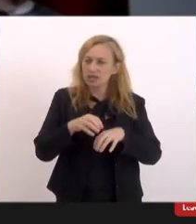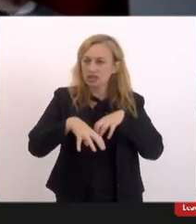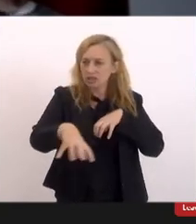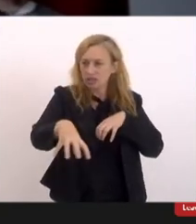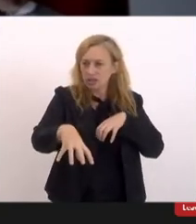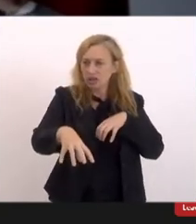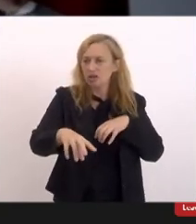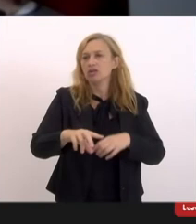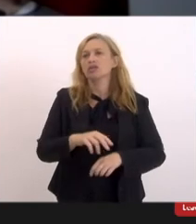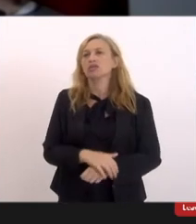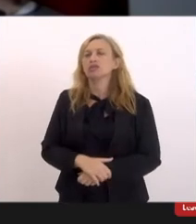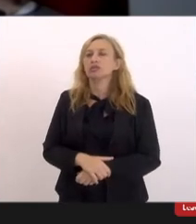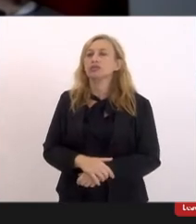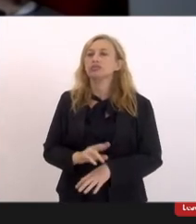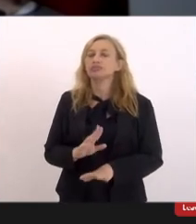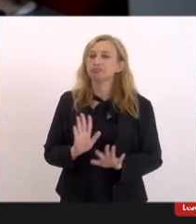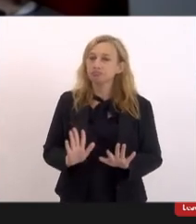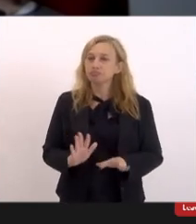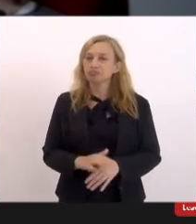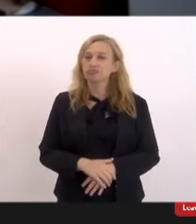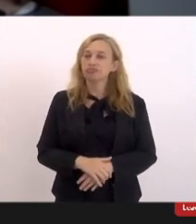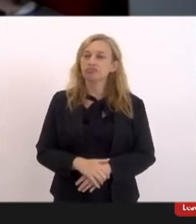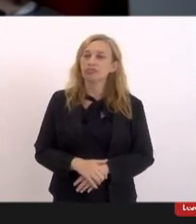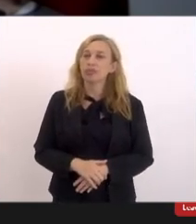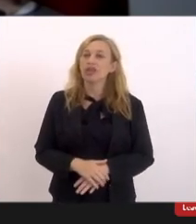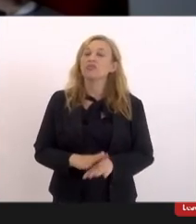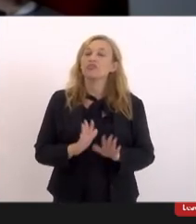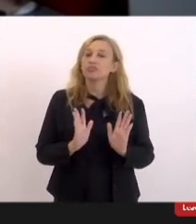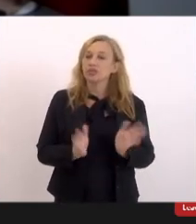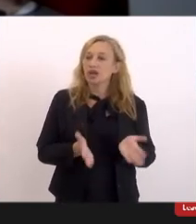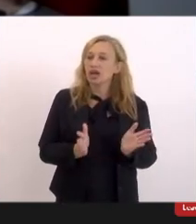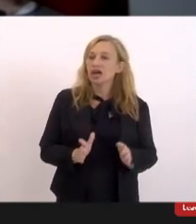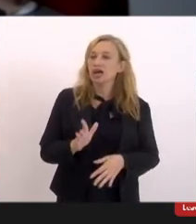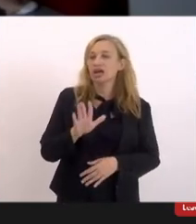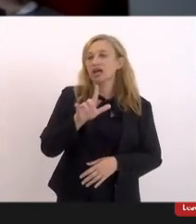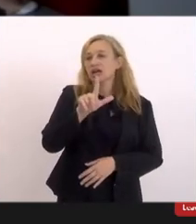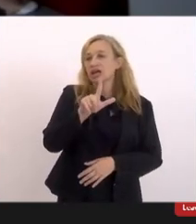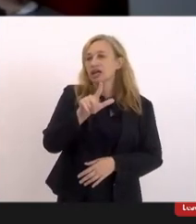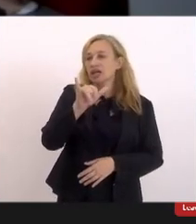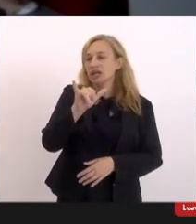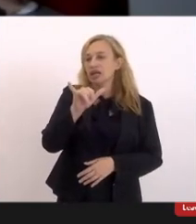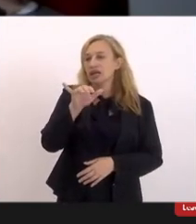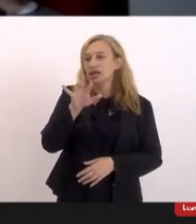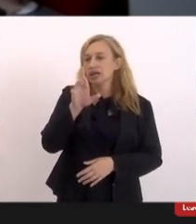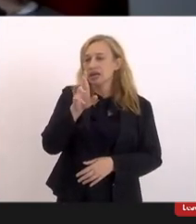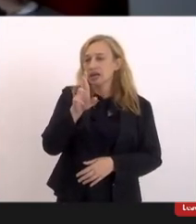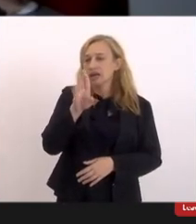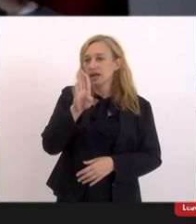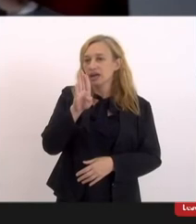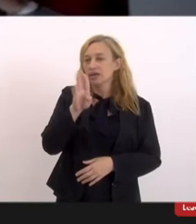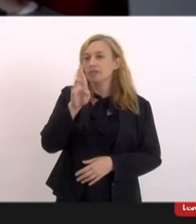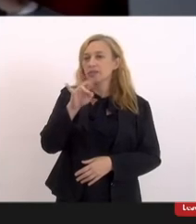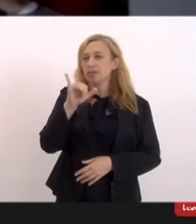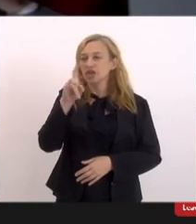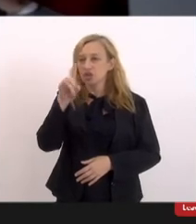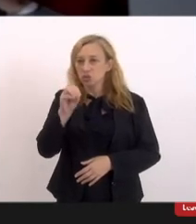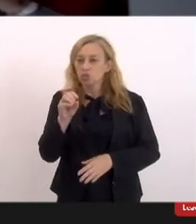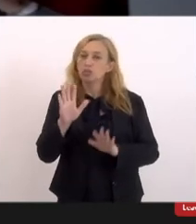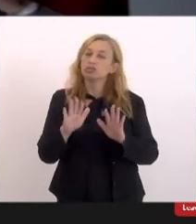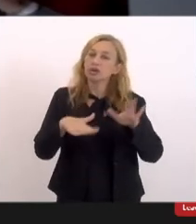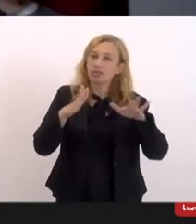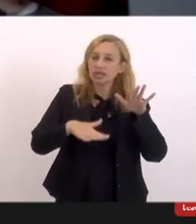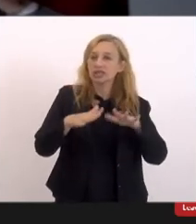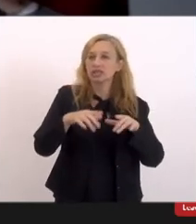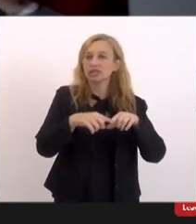híbrido. E aí, no híbrido, já aproveito e comento um pouco dessa questão aí das turmas, né? Que alguns usaram